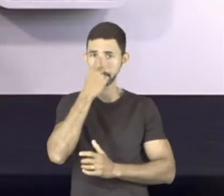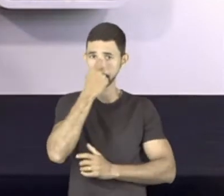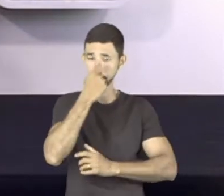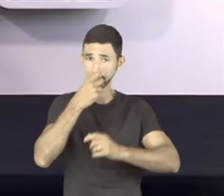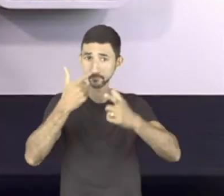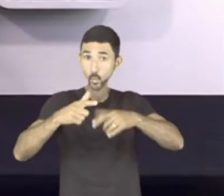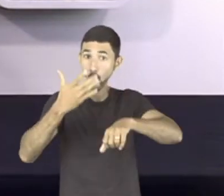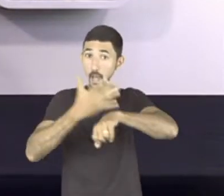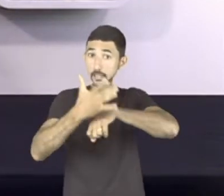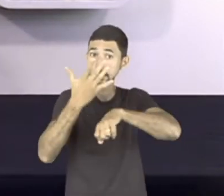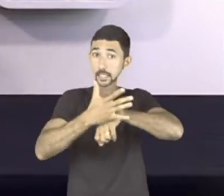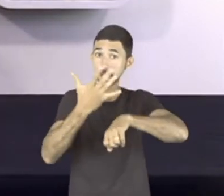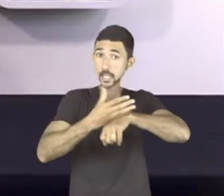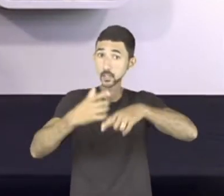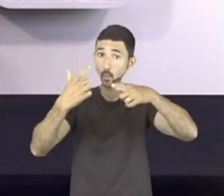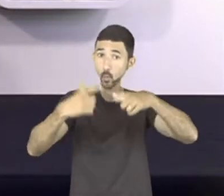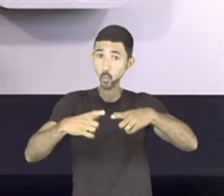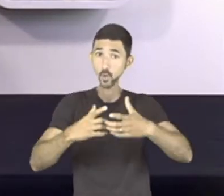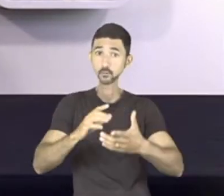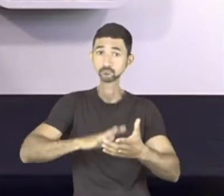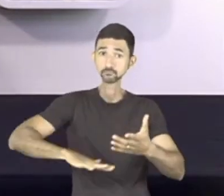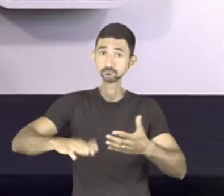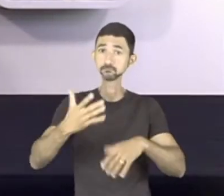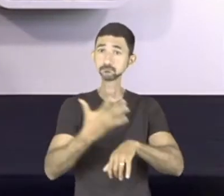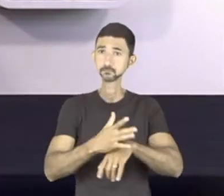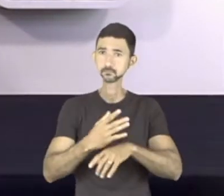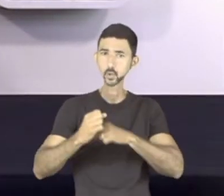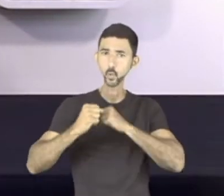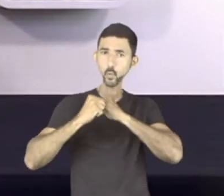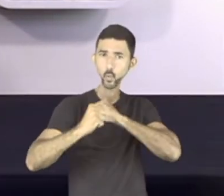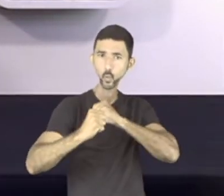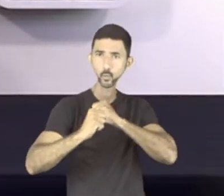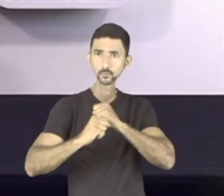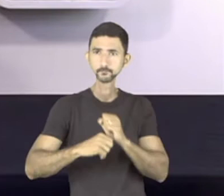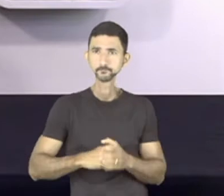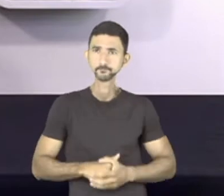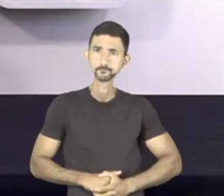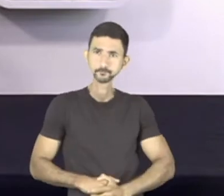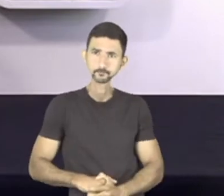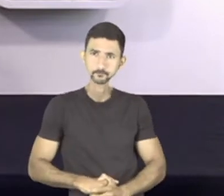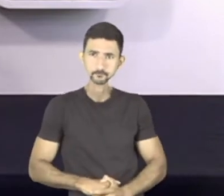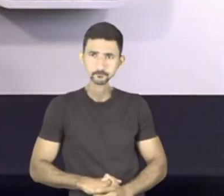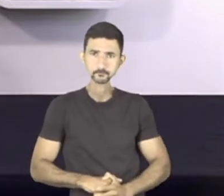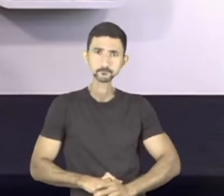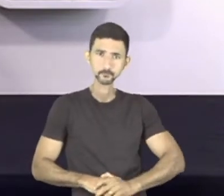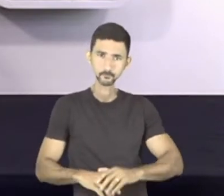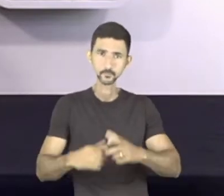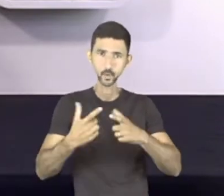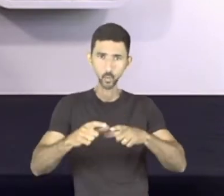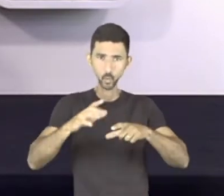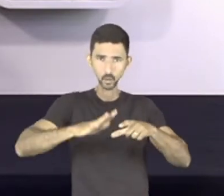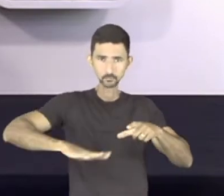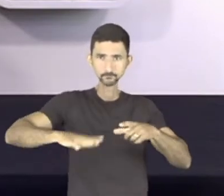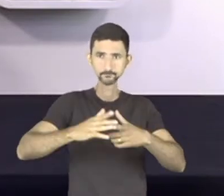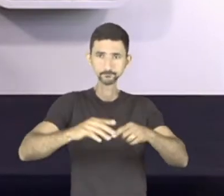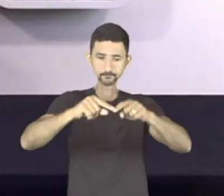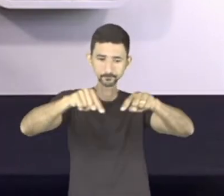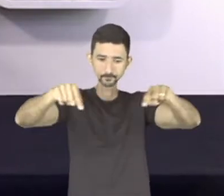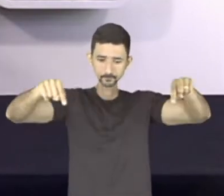para treinamento. O espaço do combate vai ser um tatame, formato